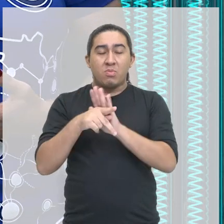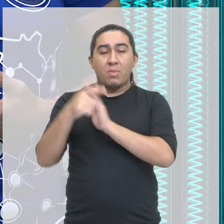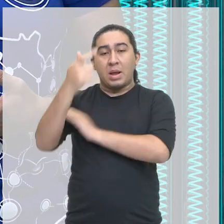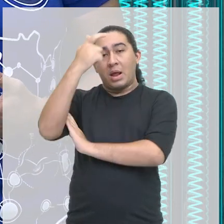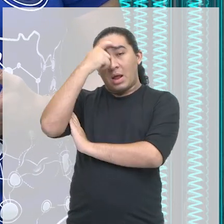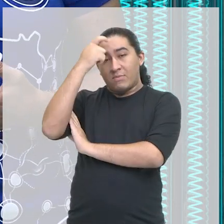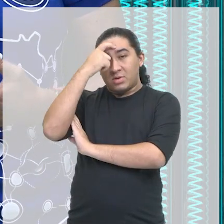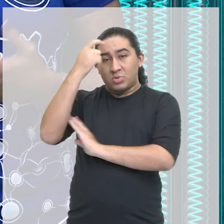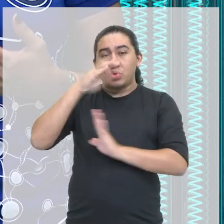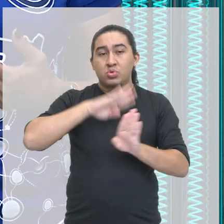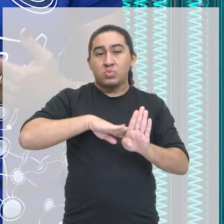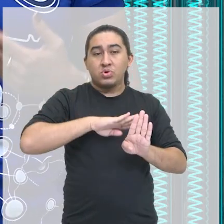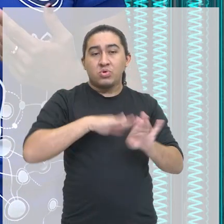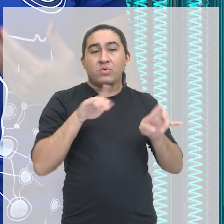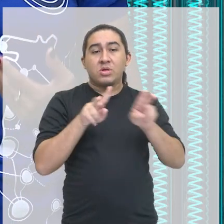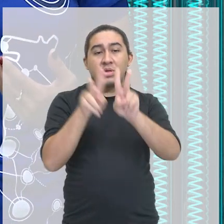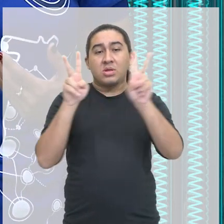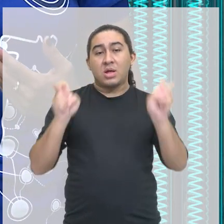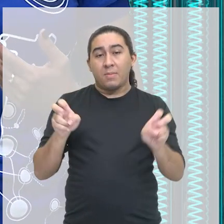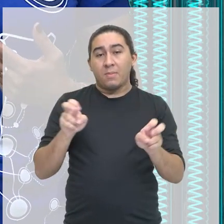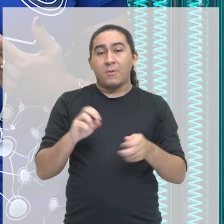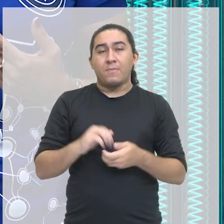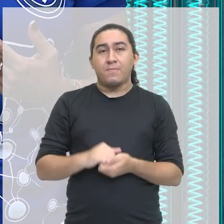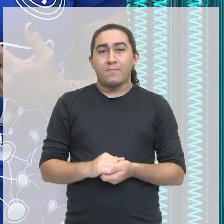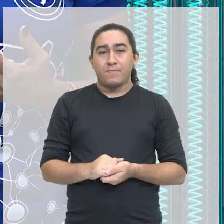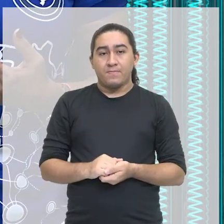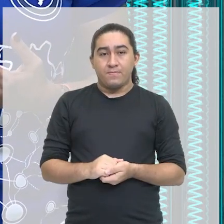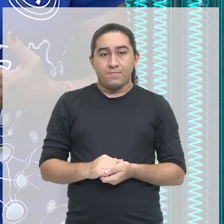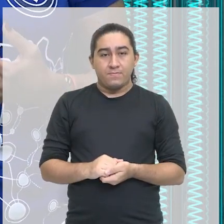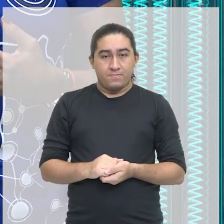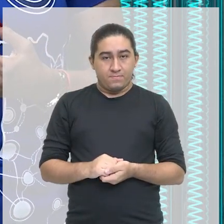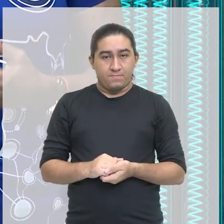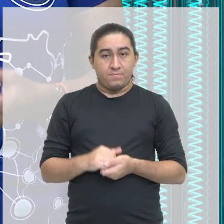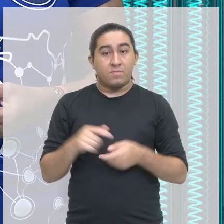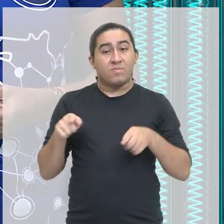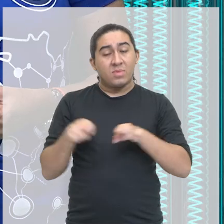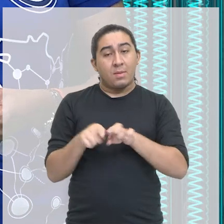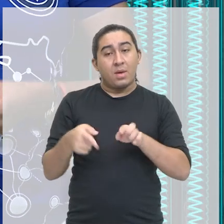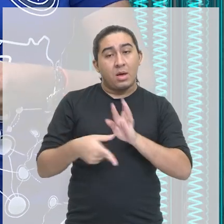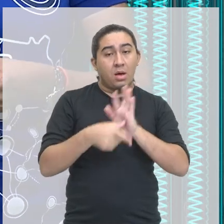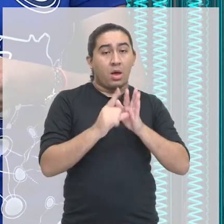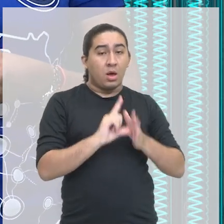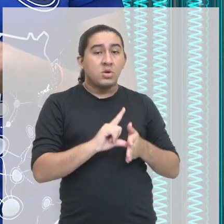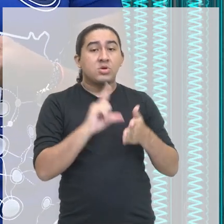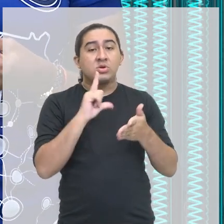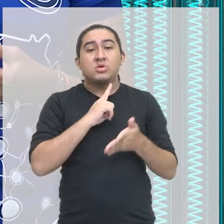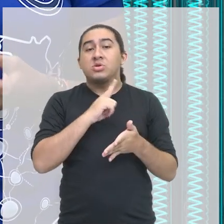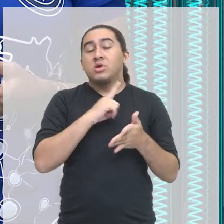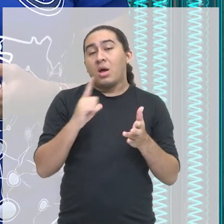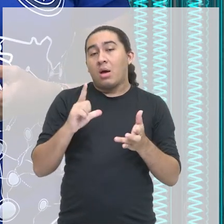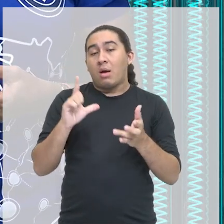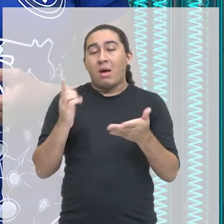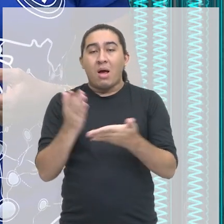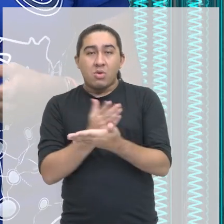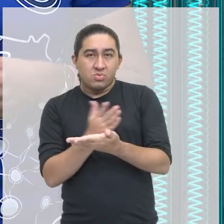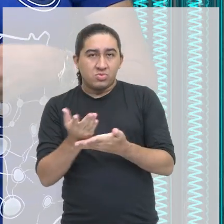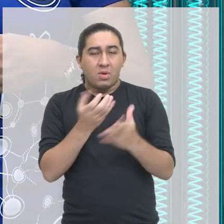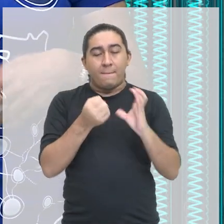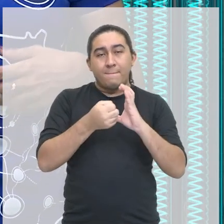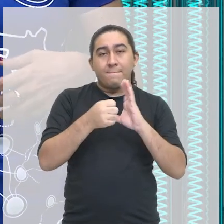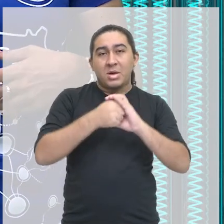reflexão subjetiva sobre a obra. Ela rompeu com alguns aspectos da arte